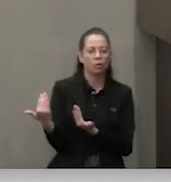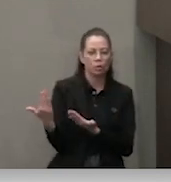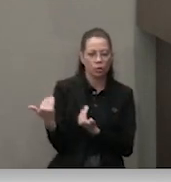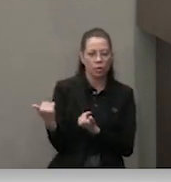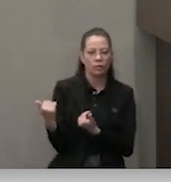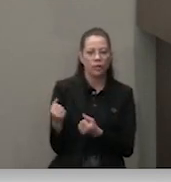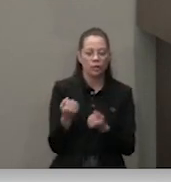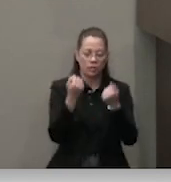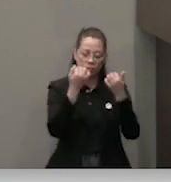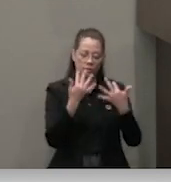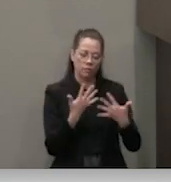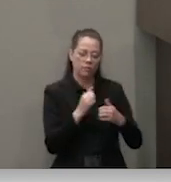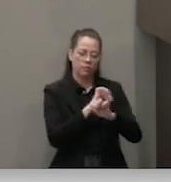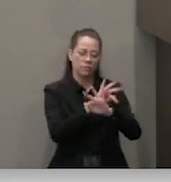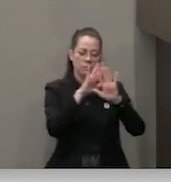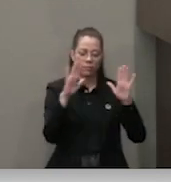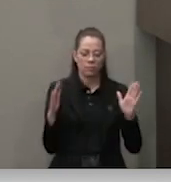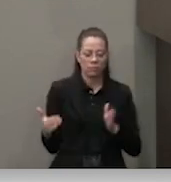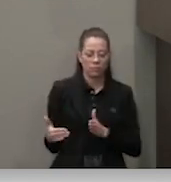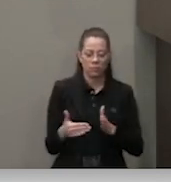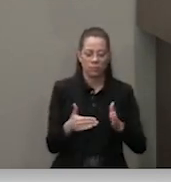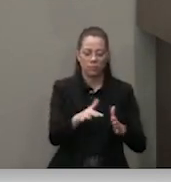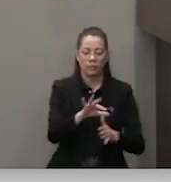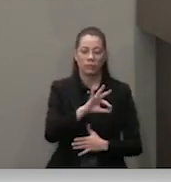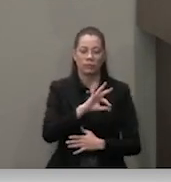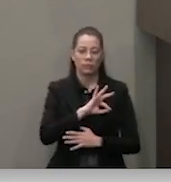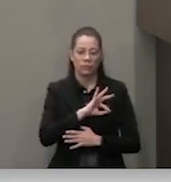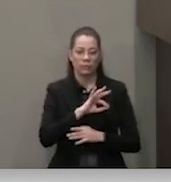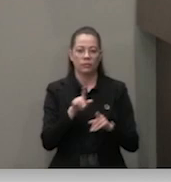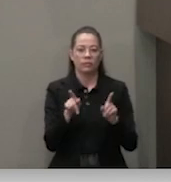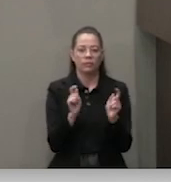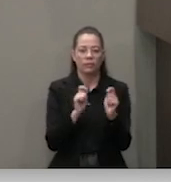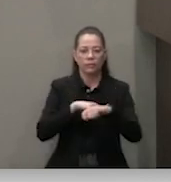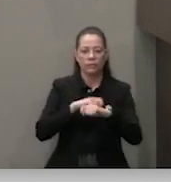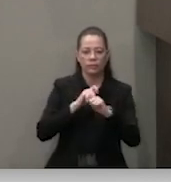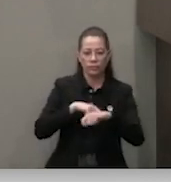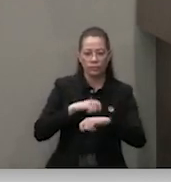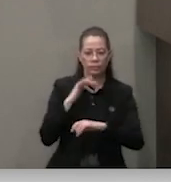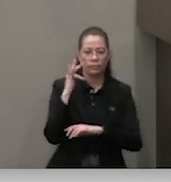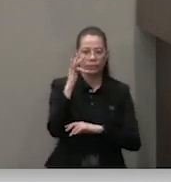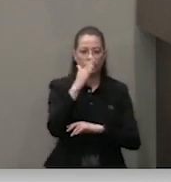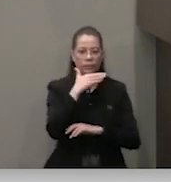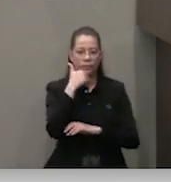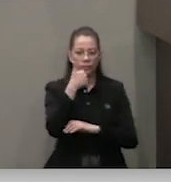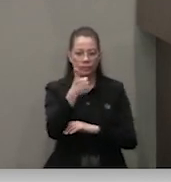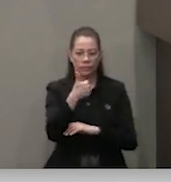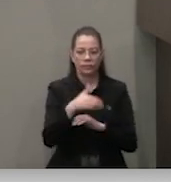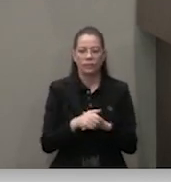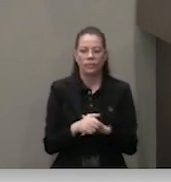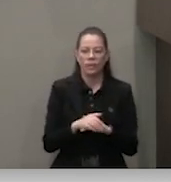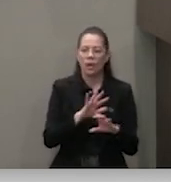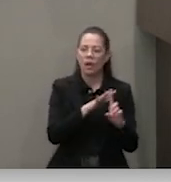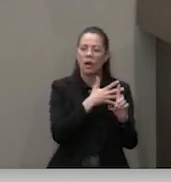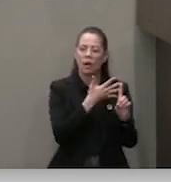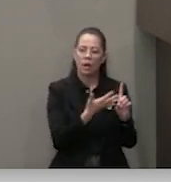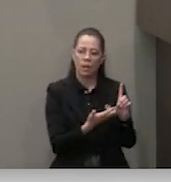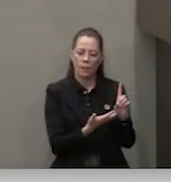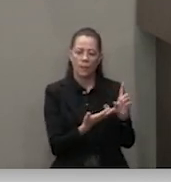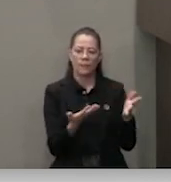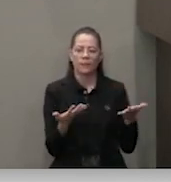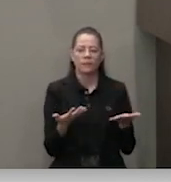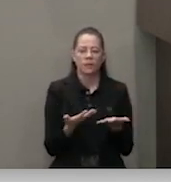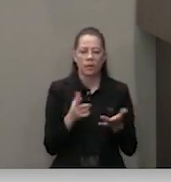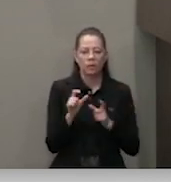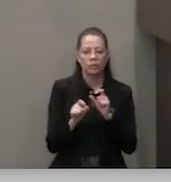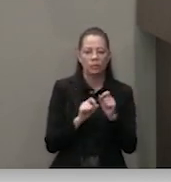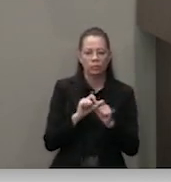esclarece sobre as carreiras policiais e as possibilidades de um futuro melhor esta homenagem